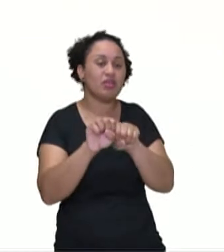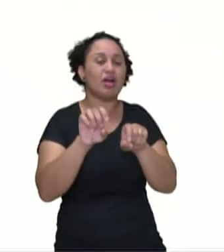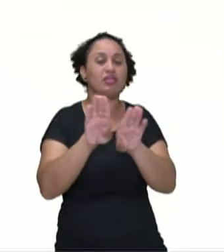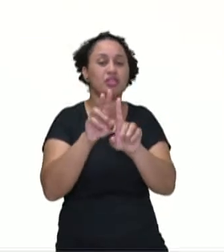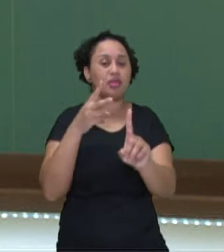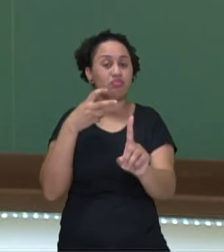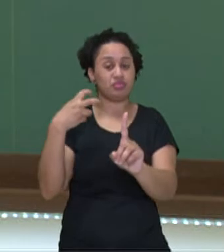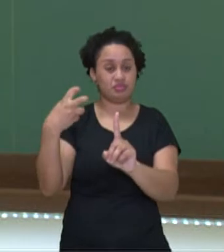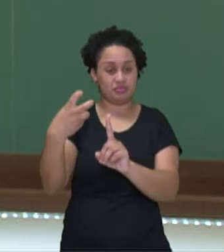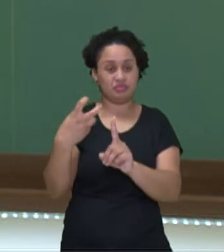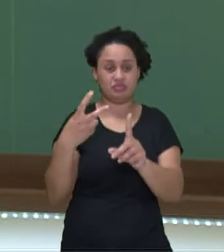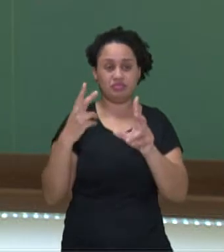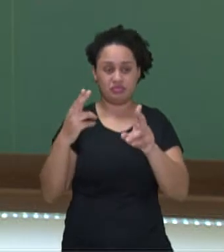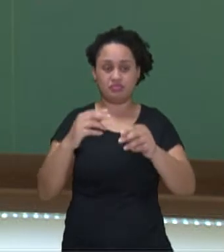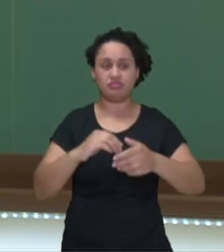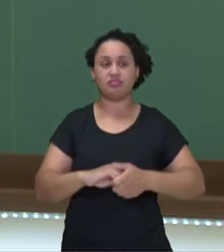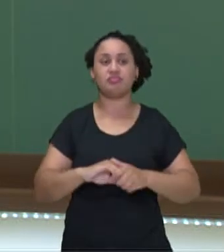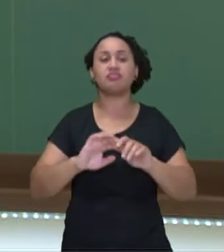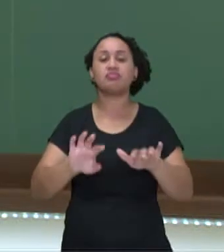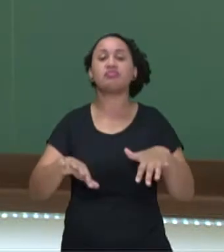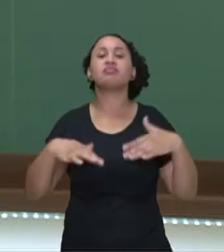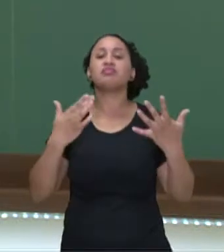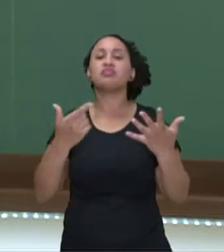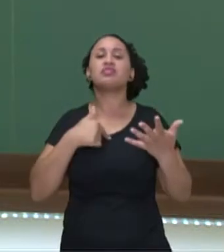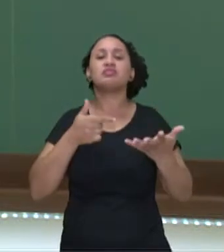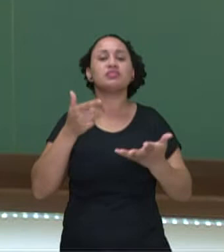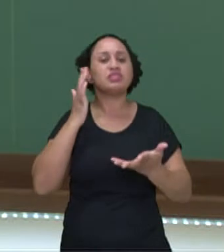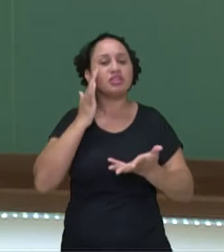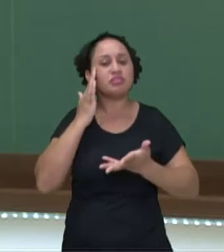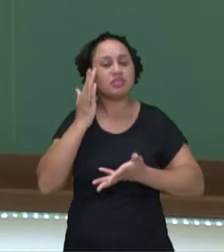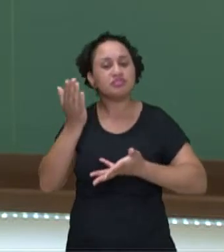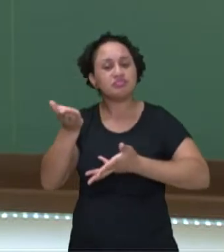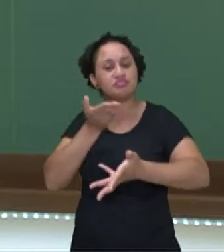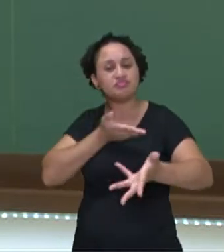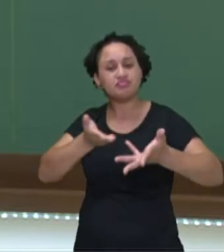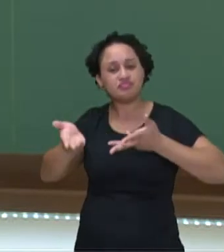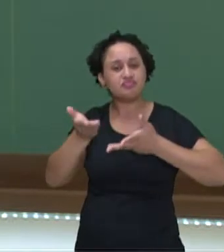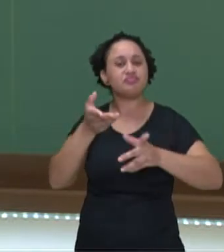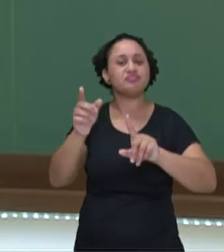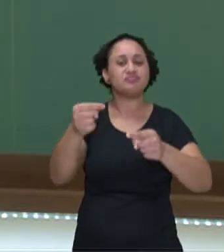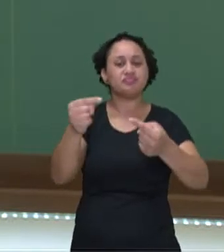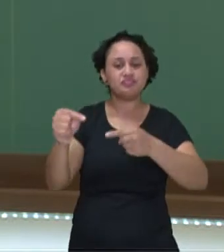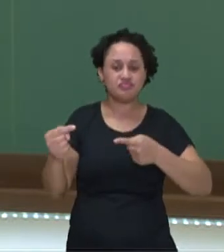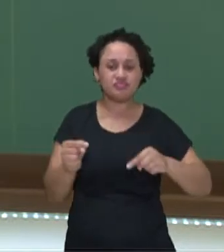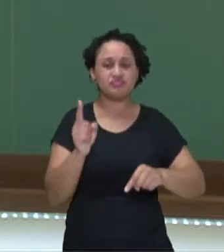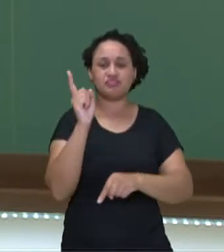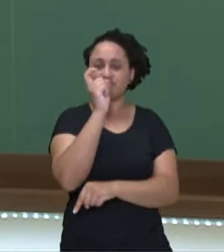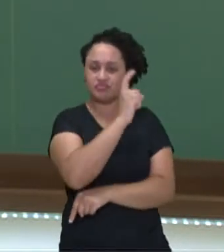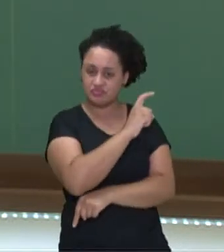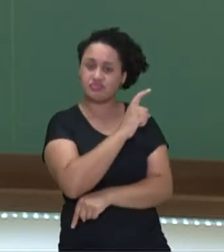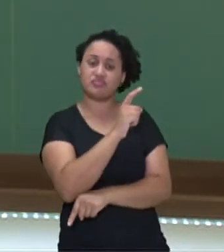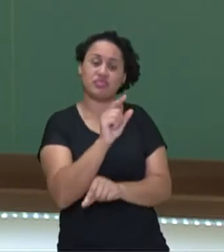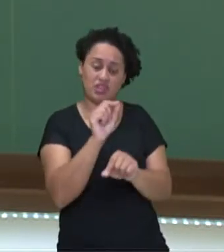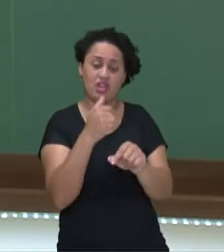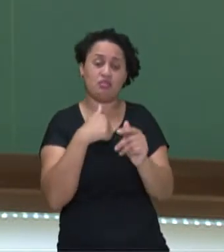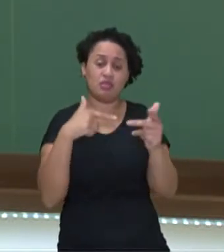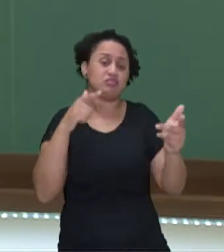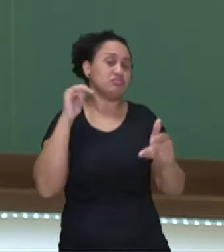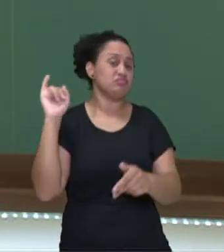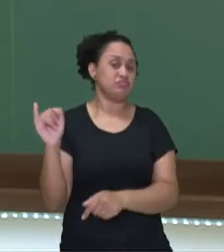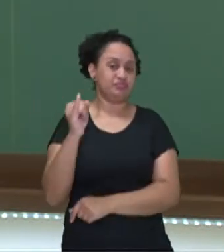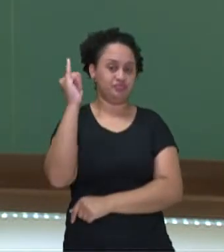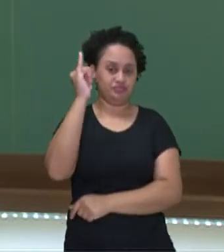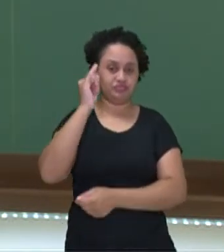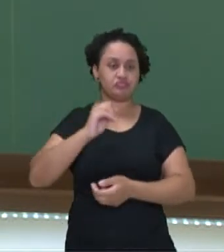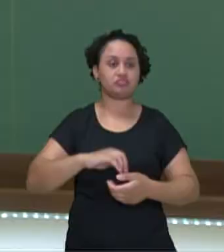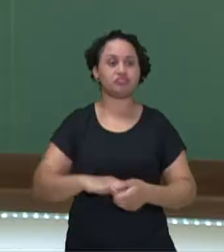vista. Conviver, então, saber lidar com os conflitos, saber lidar com as diferenças é algo muito importante.